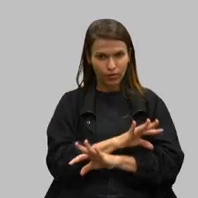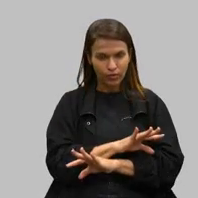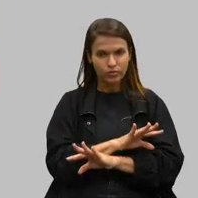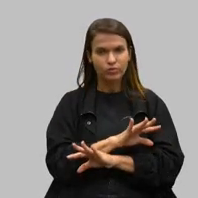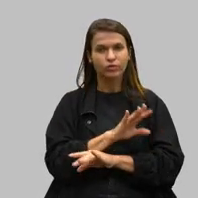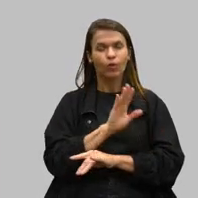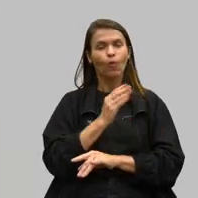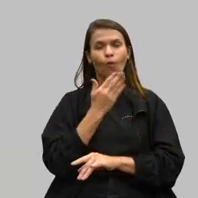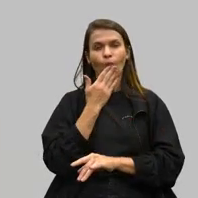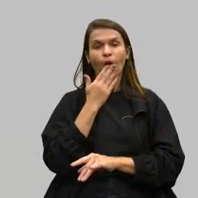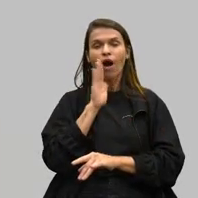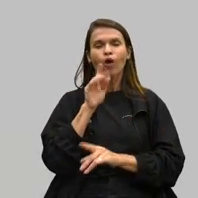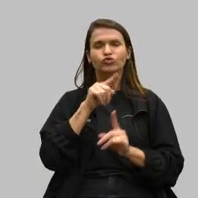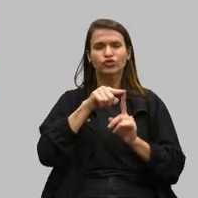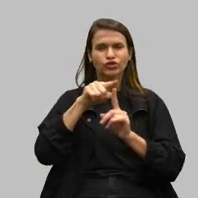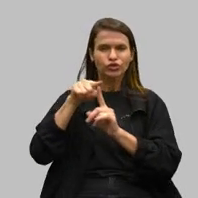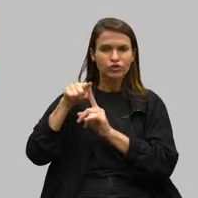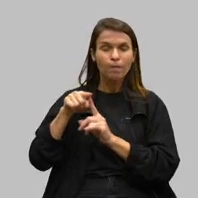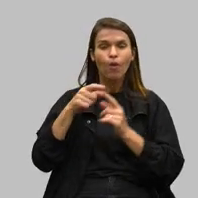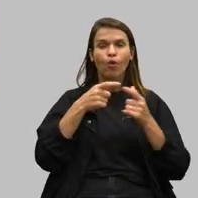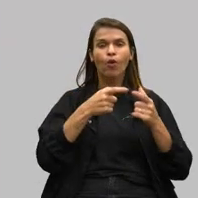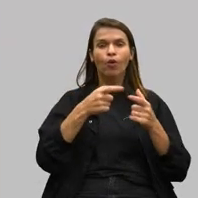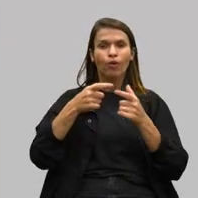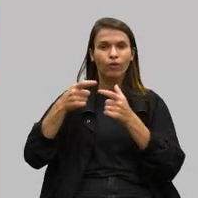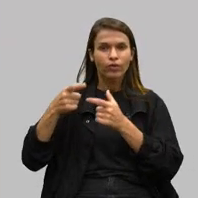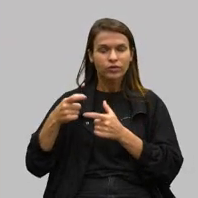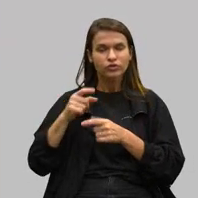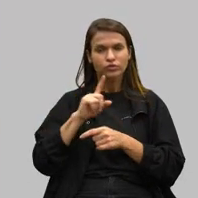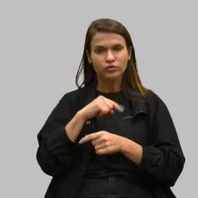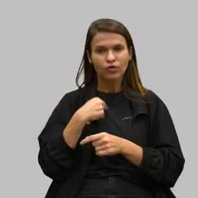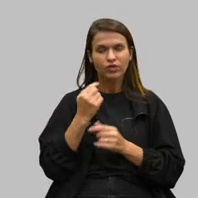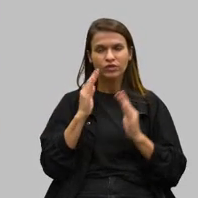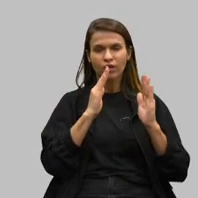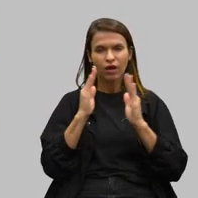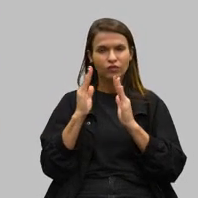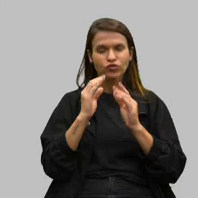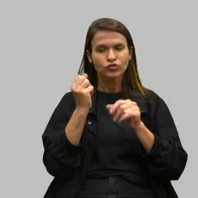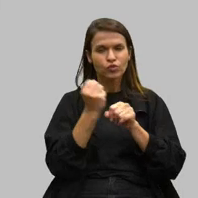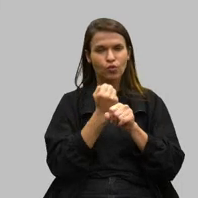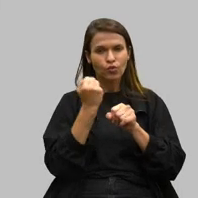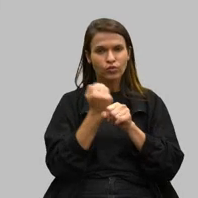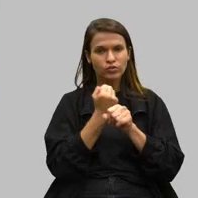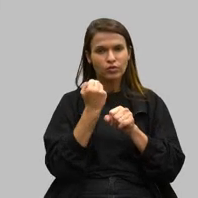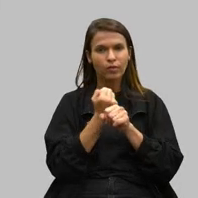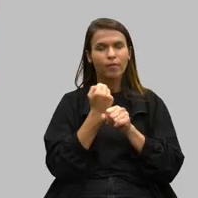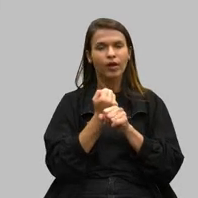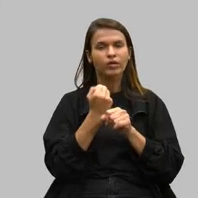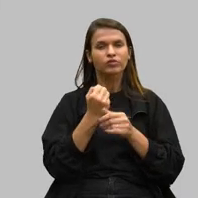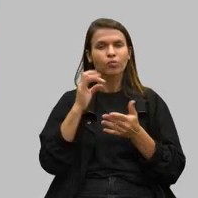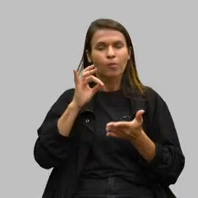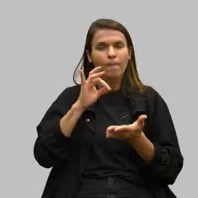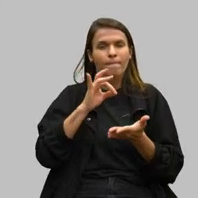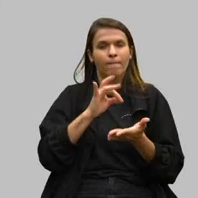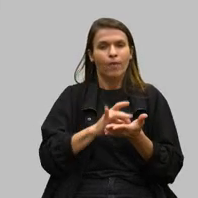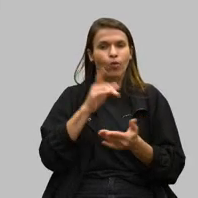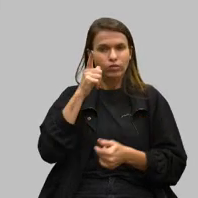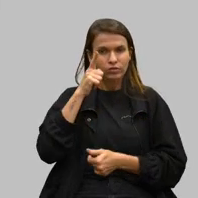qual que vai ser, onde que vai ser, então nós estamos nas fases de construção para que isso se torne uma realidade